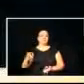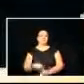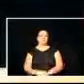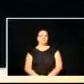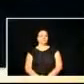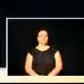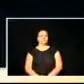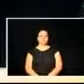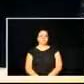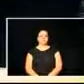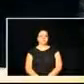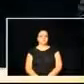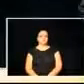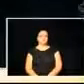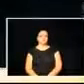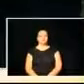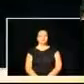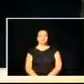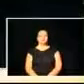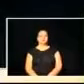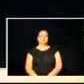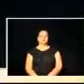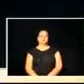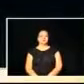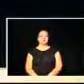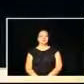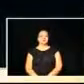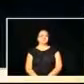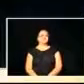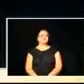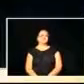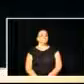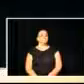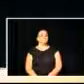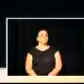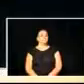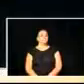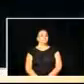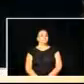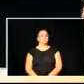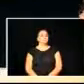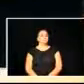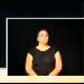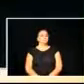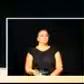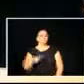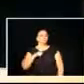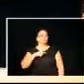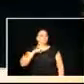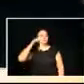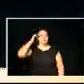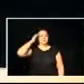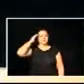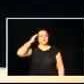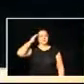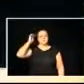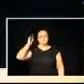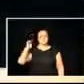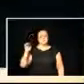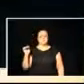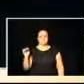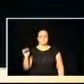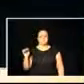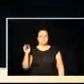Nós devemos repensar a sistemática de investimento. Porque nós temos um município, nós vivemos um município